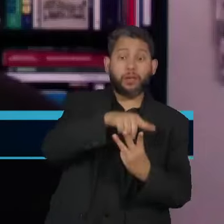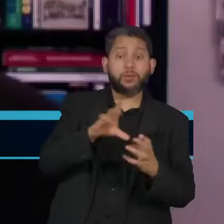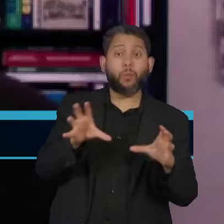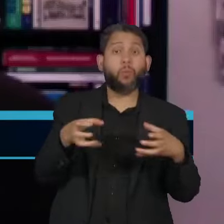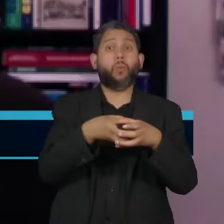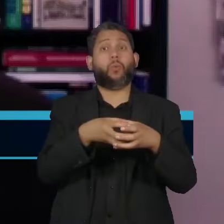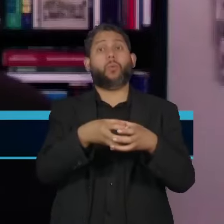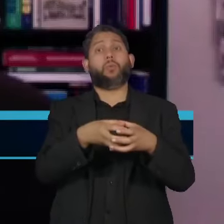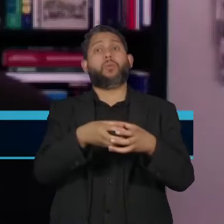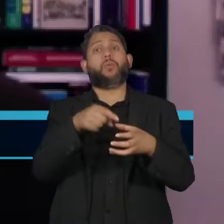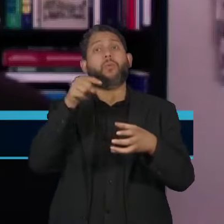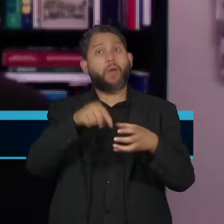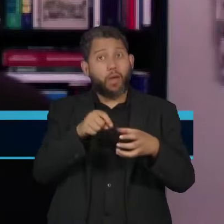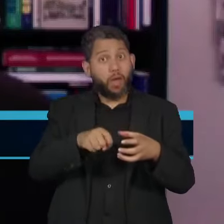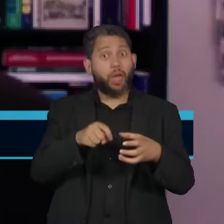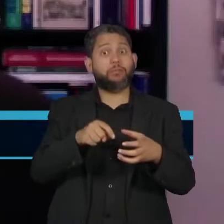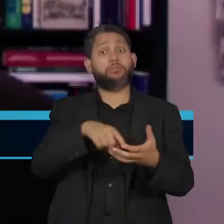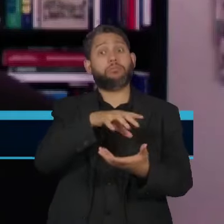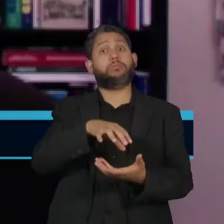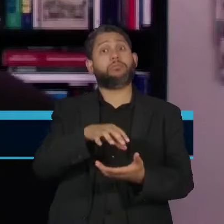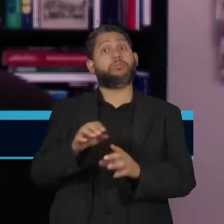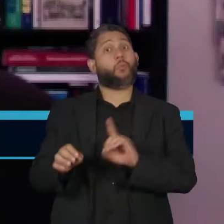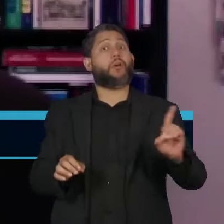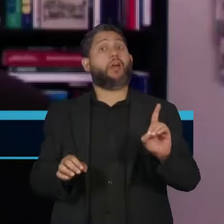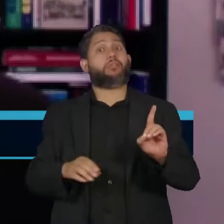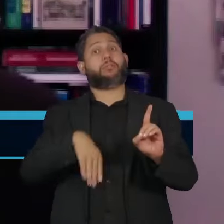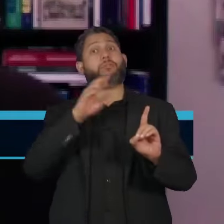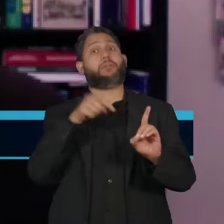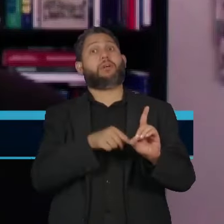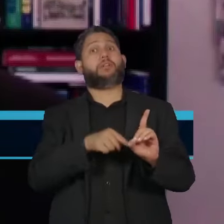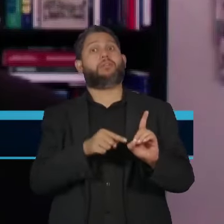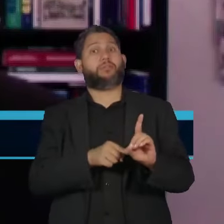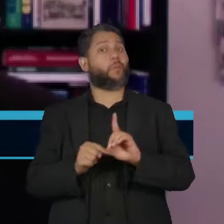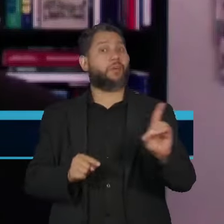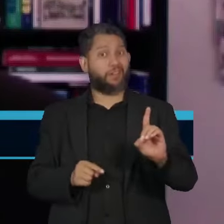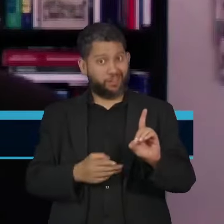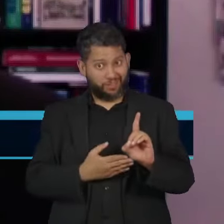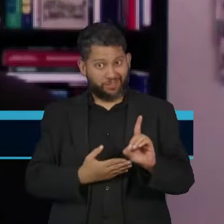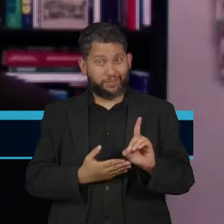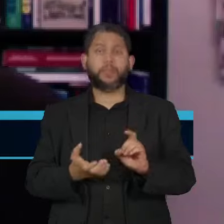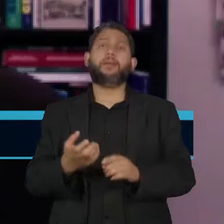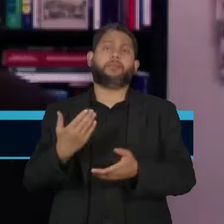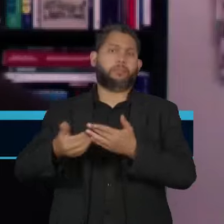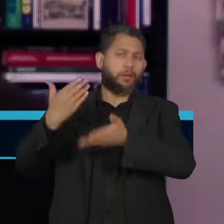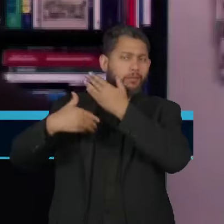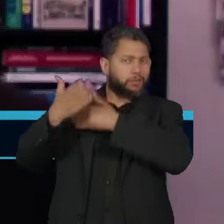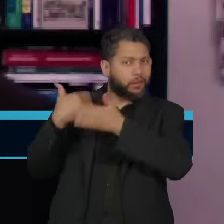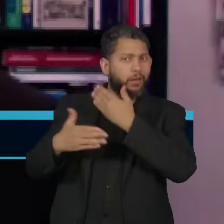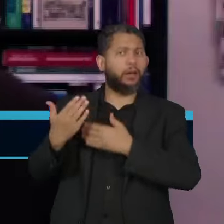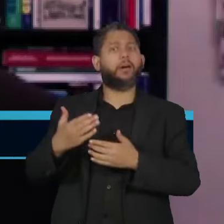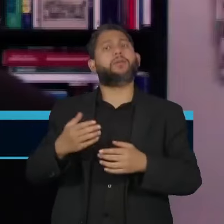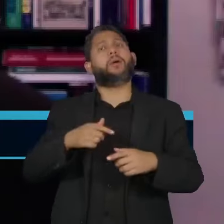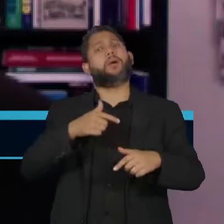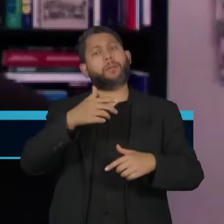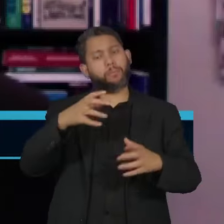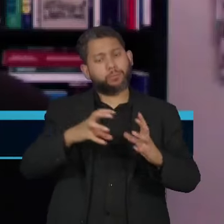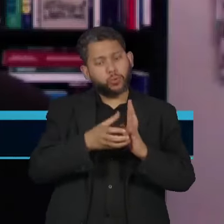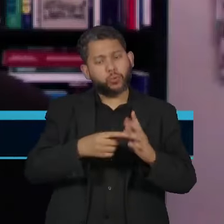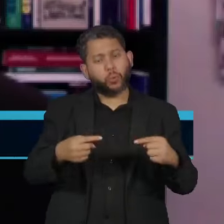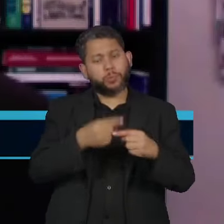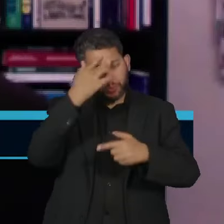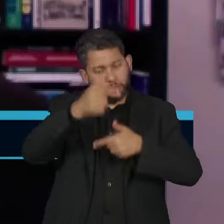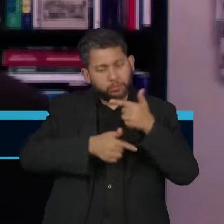ser um estados democratas. Lembrando que o Partido Democrata tem um histórico, né, nas décadas passadas, ser o Partido dos Trabalhadores, e essa é uma região